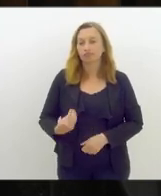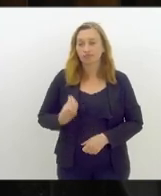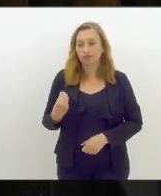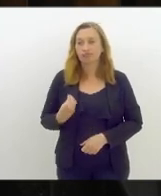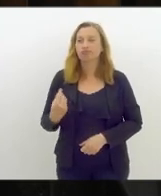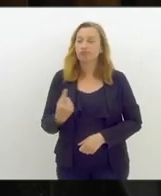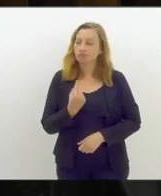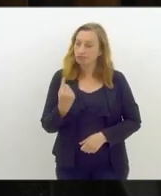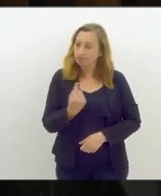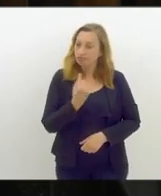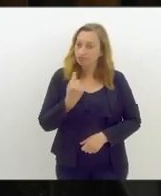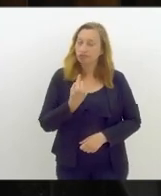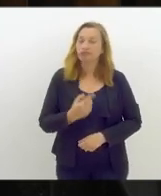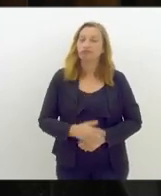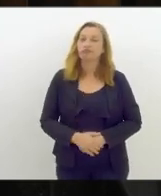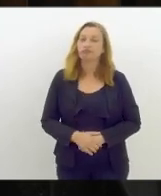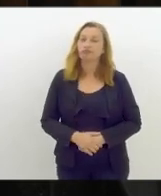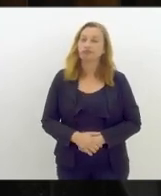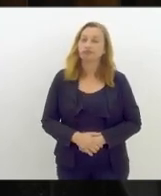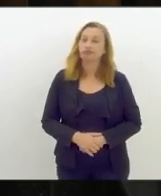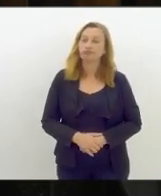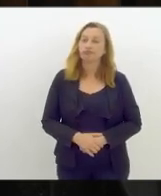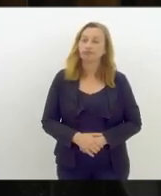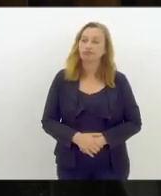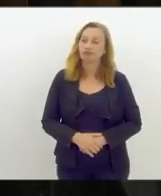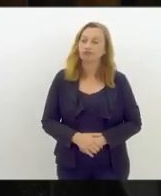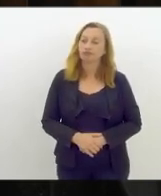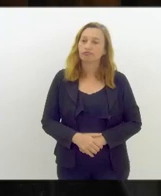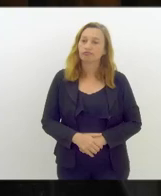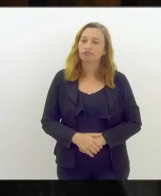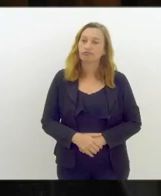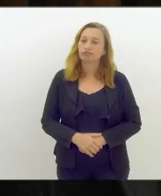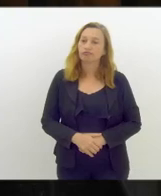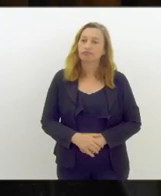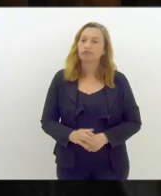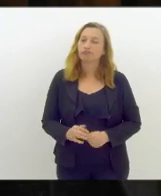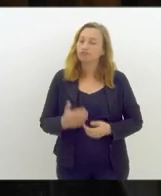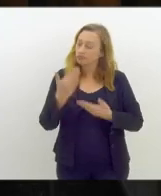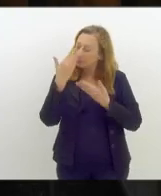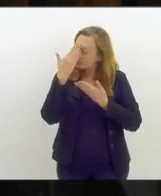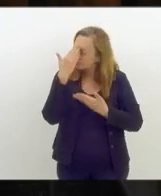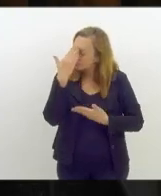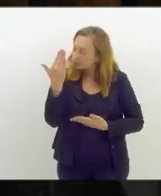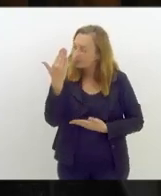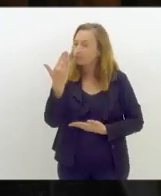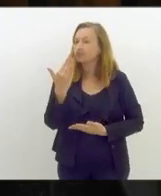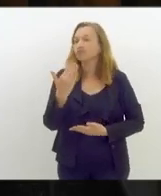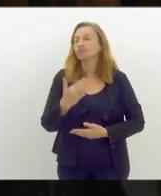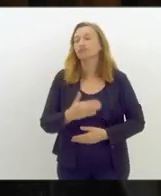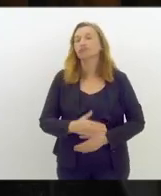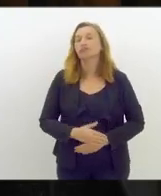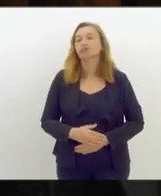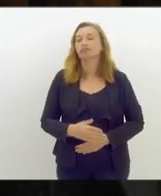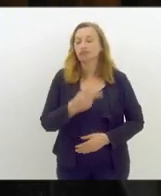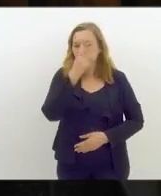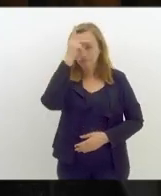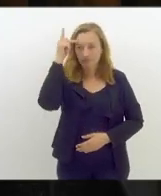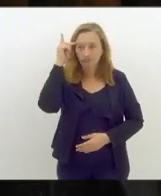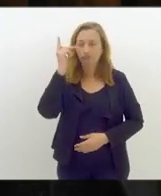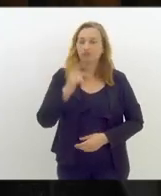sobrevivemos. E sobrevivemos e que temos que agradecer ao nosso eleitor.